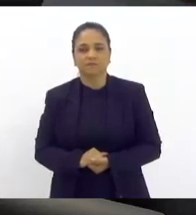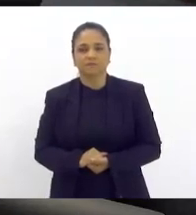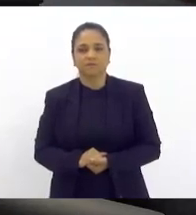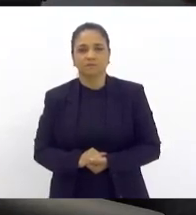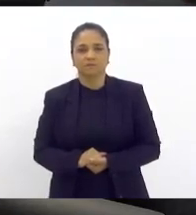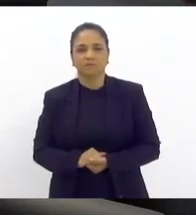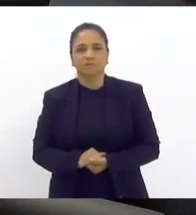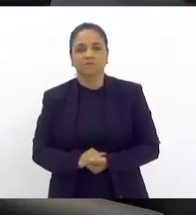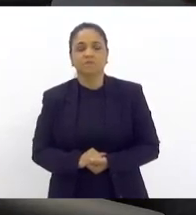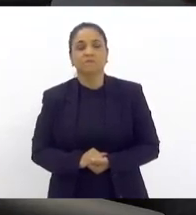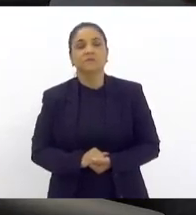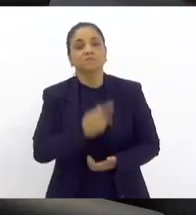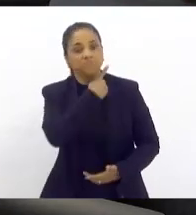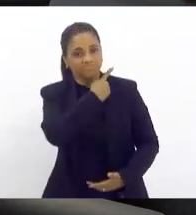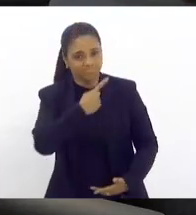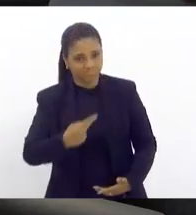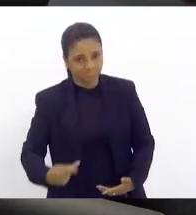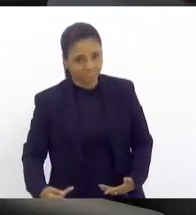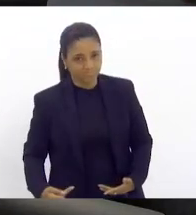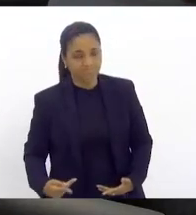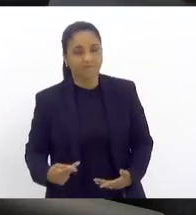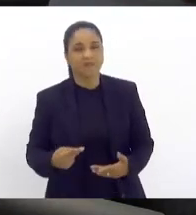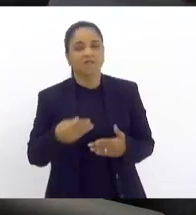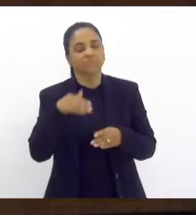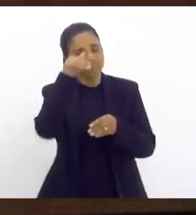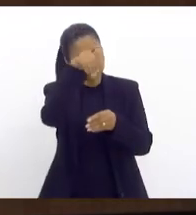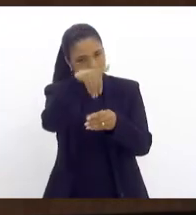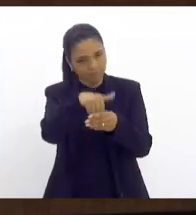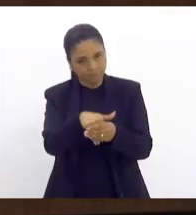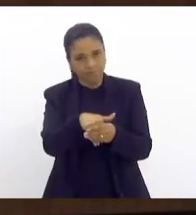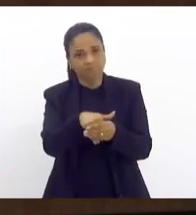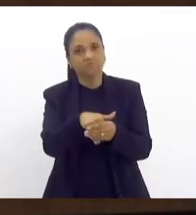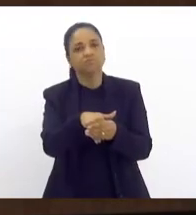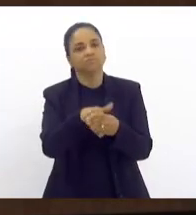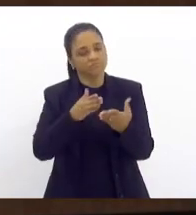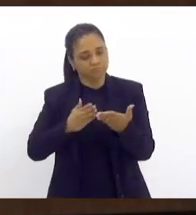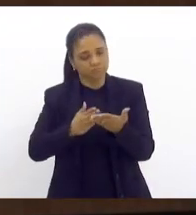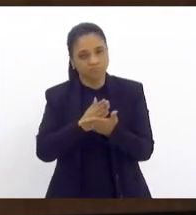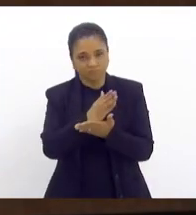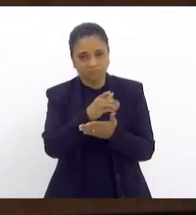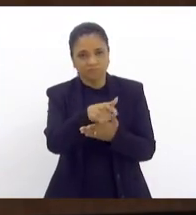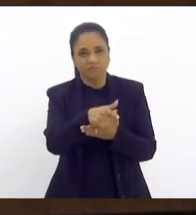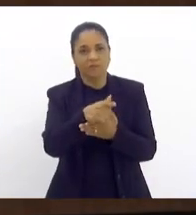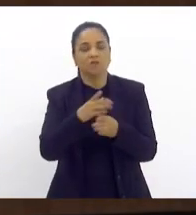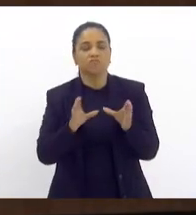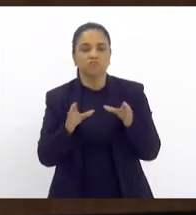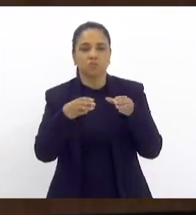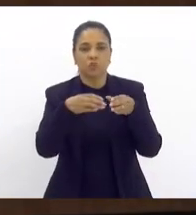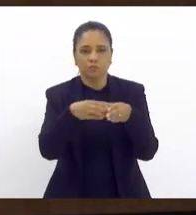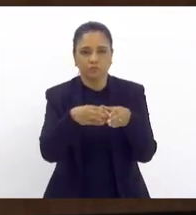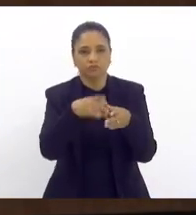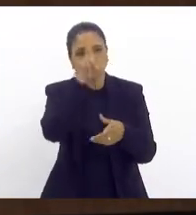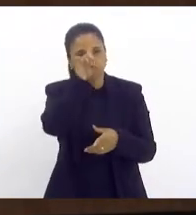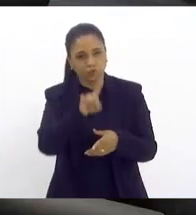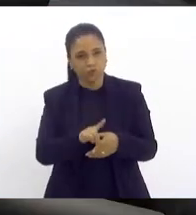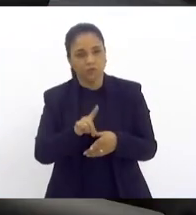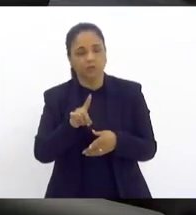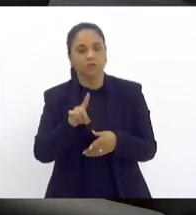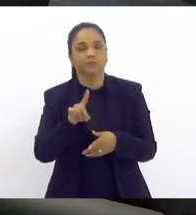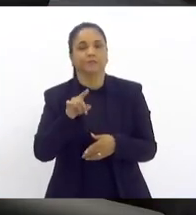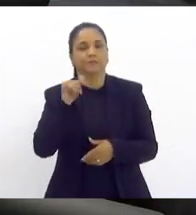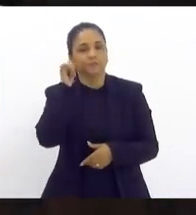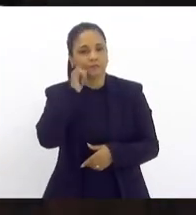senhora presidenta favorável de acordo comparecer da comissão de defesa dos direitos da mulher